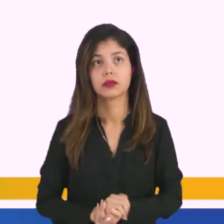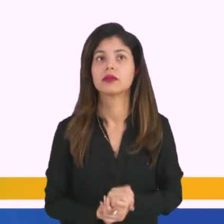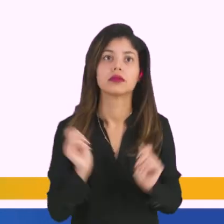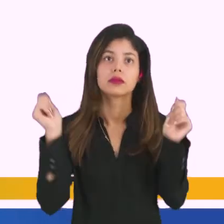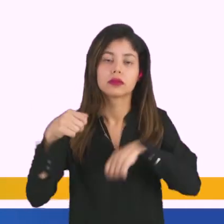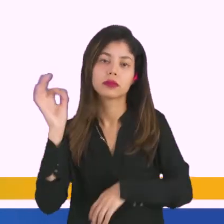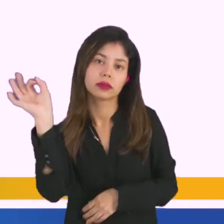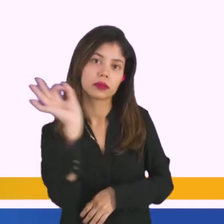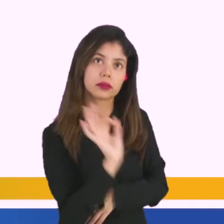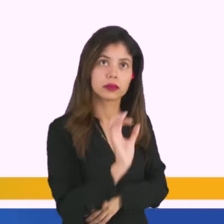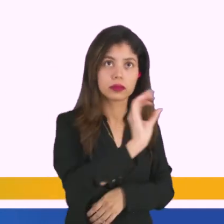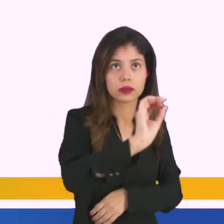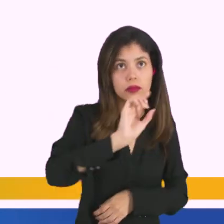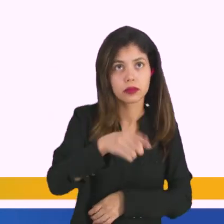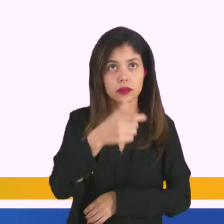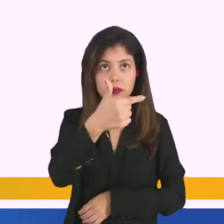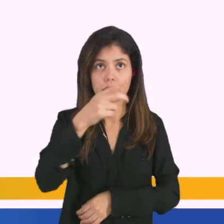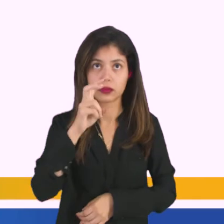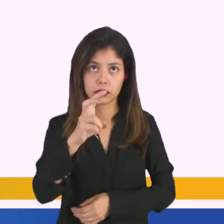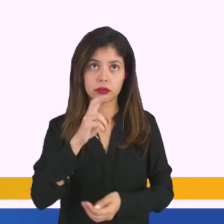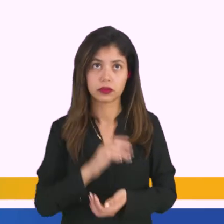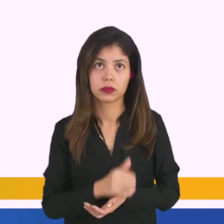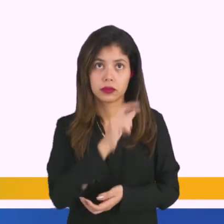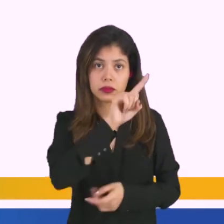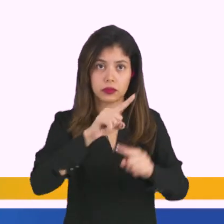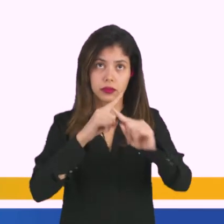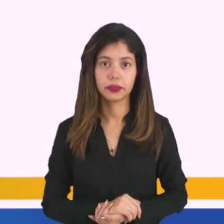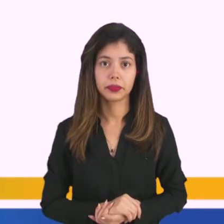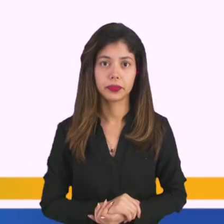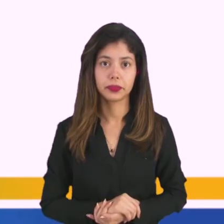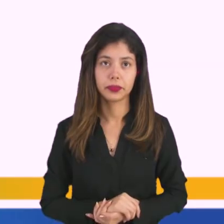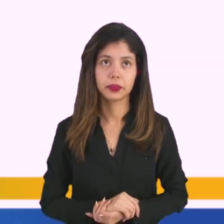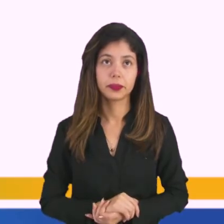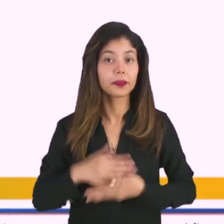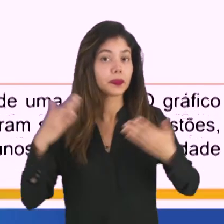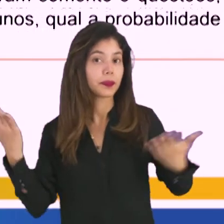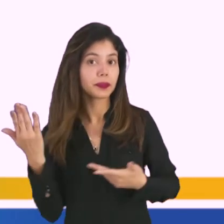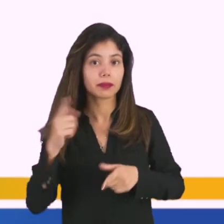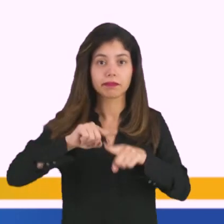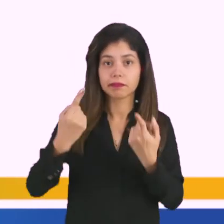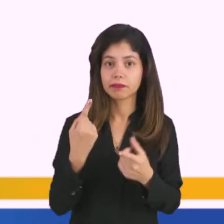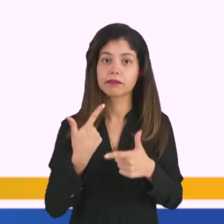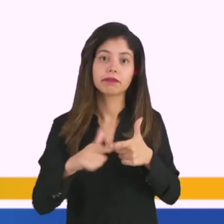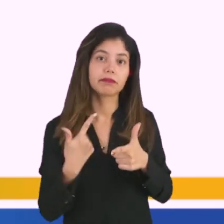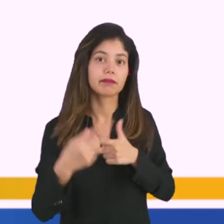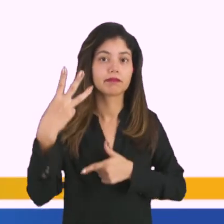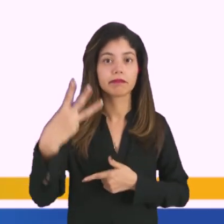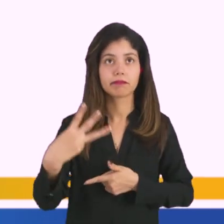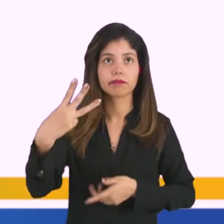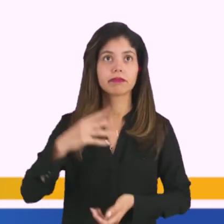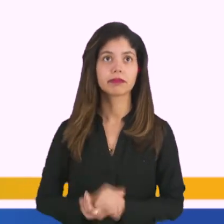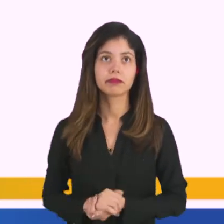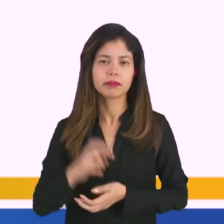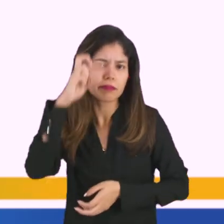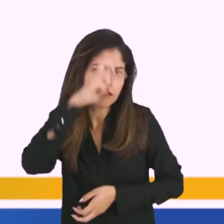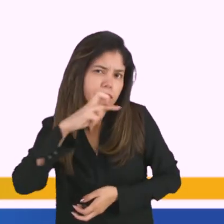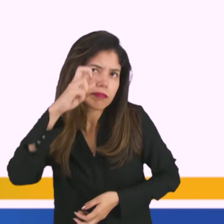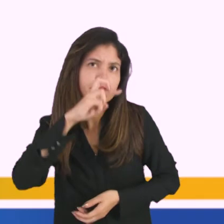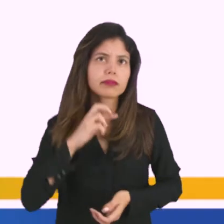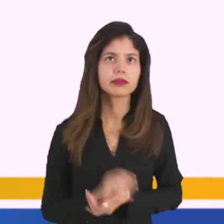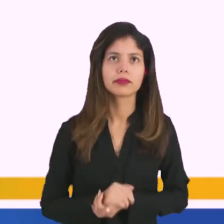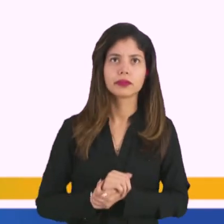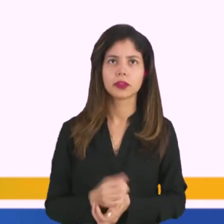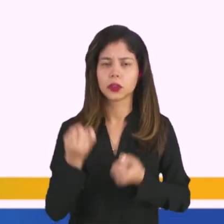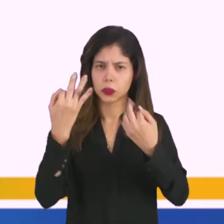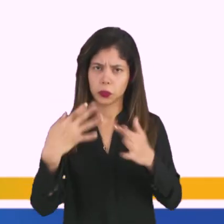0,25, e em porcentagem temos 25%. Então, vamos para mais um problema aí. Um exame diagnóstico,